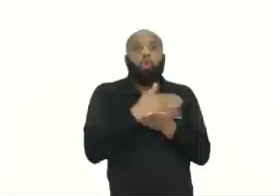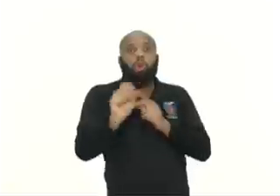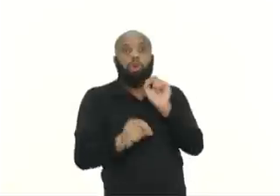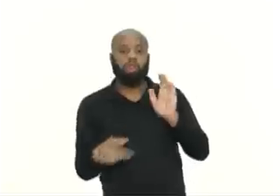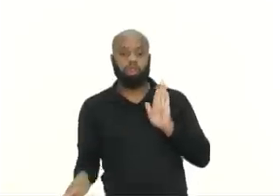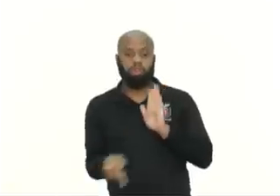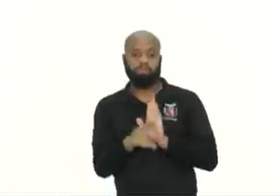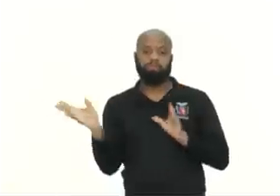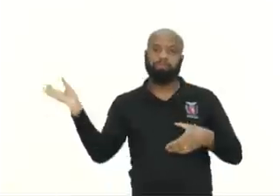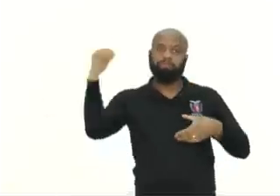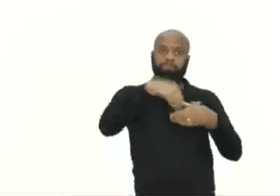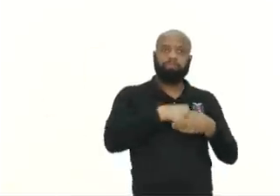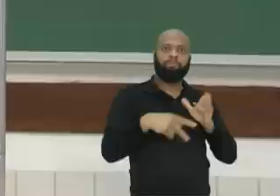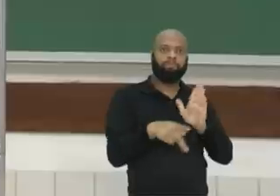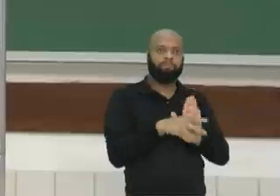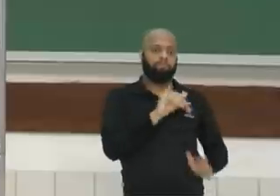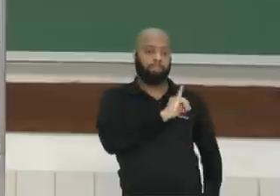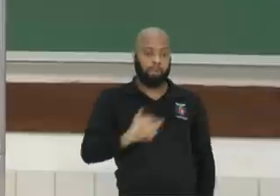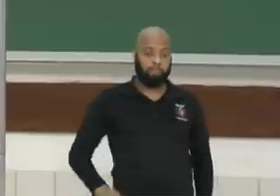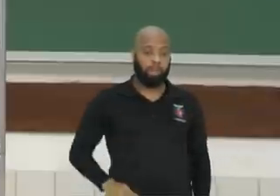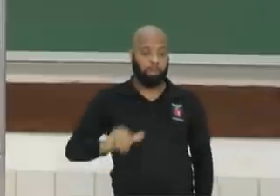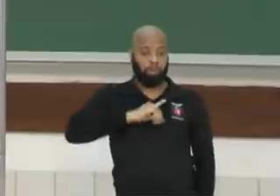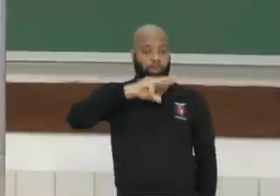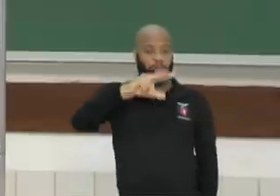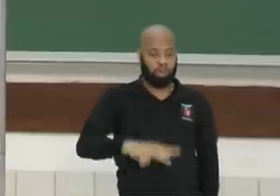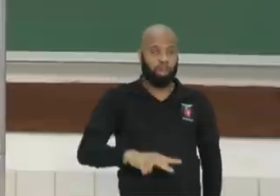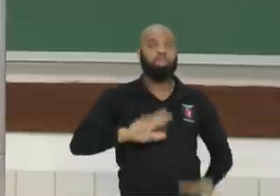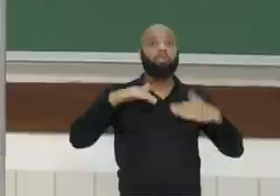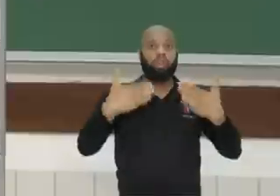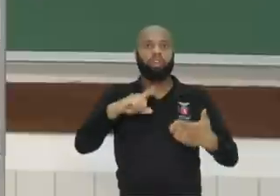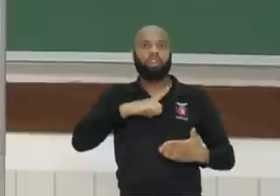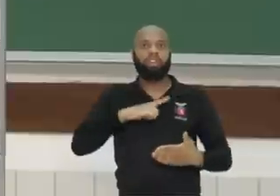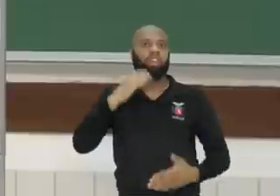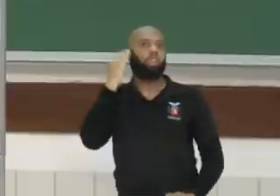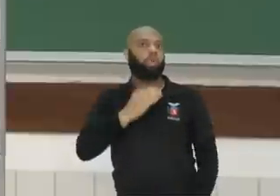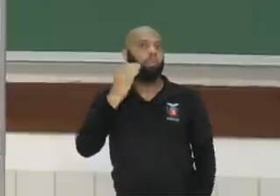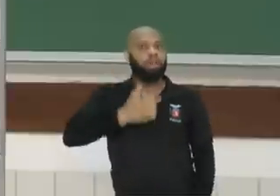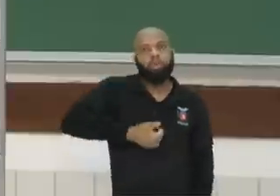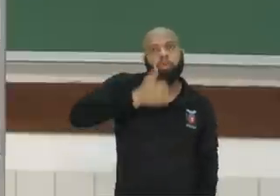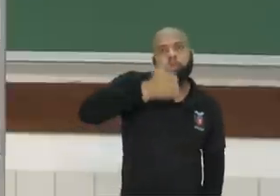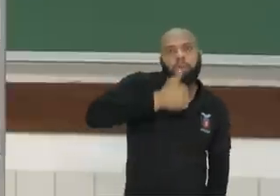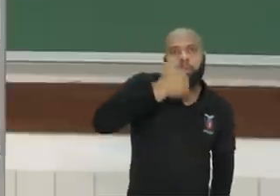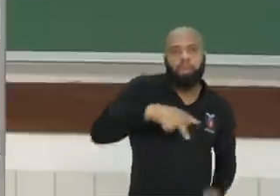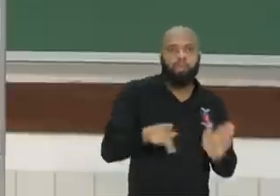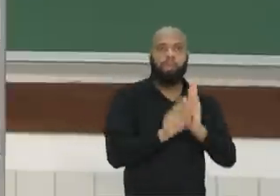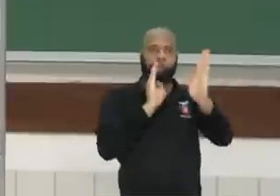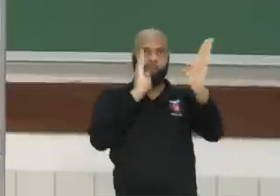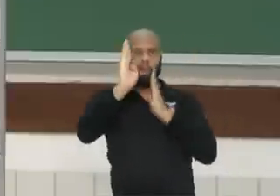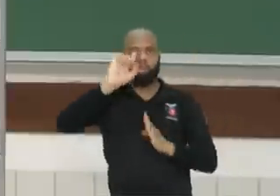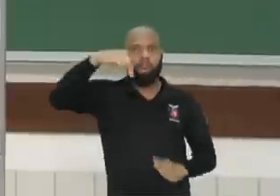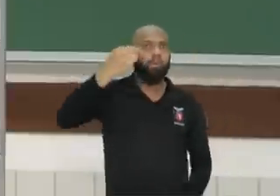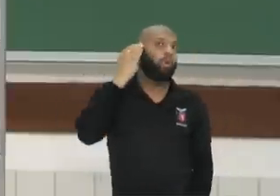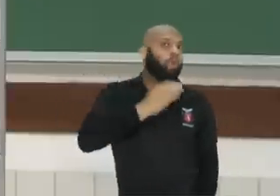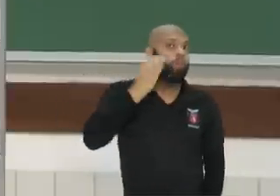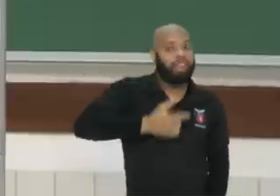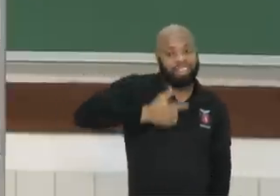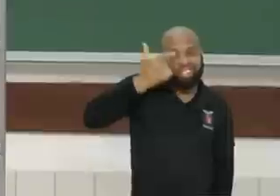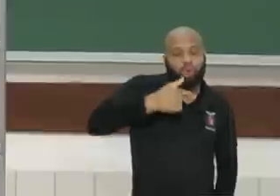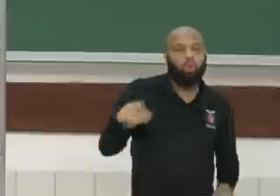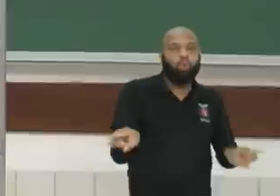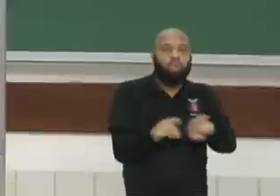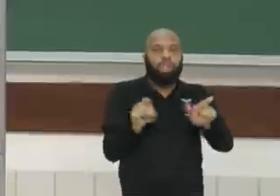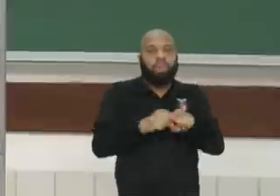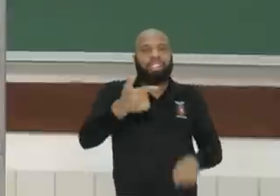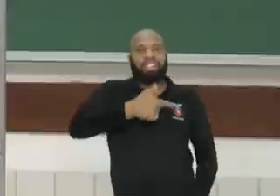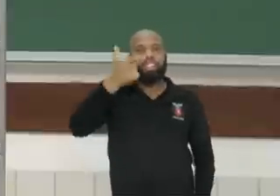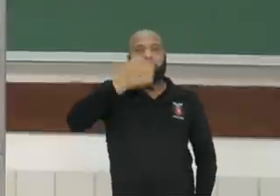pertencer oficialmente ao Império Português. Então, Dom Pedro I, nesse período, e posteriormente Dom Pedro II, no segundo